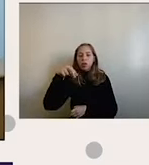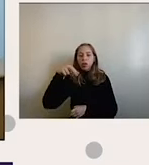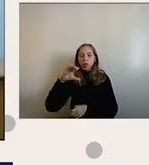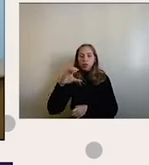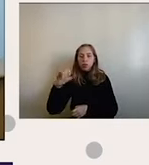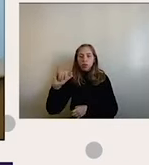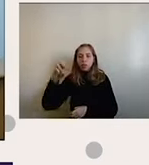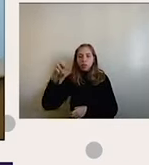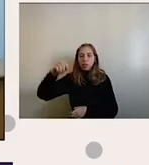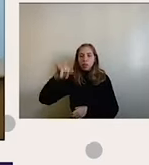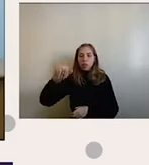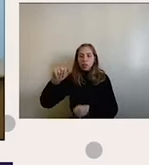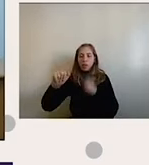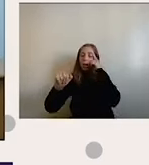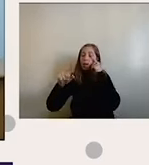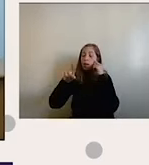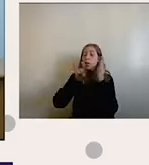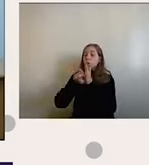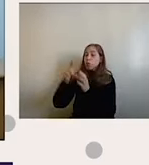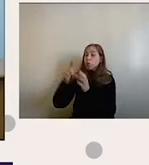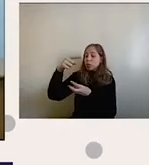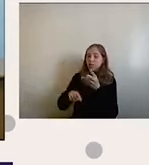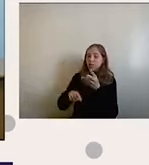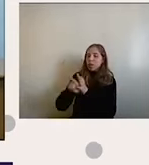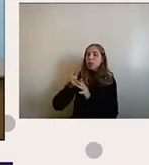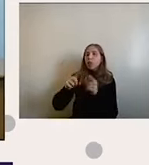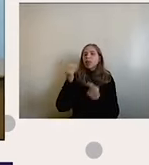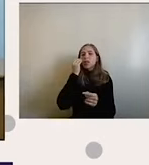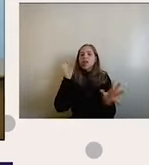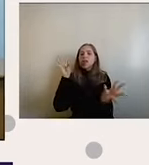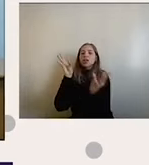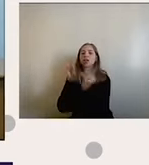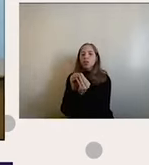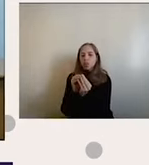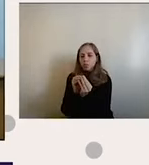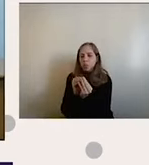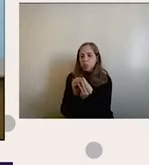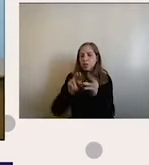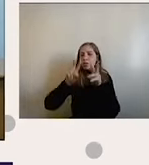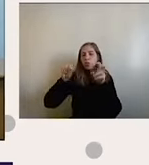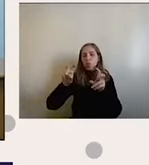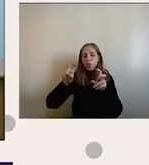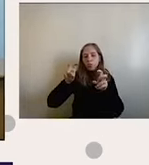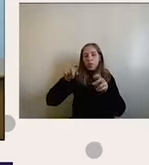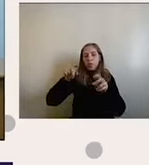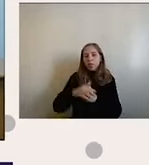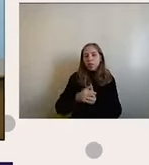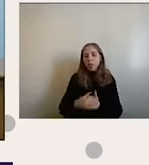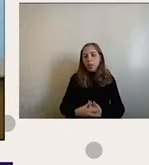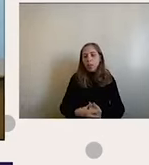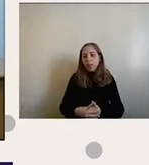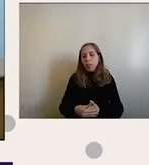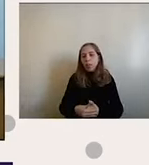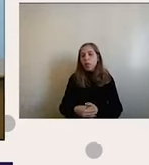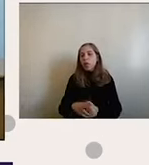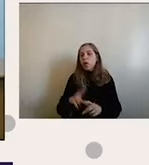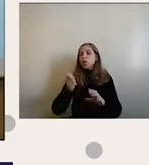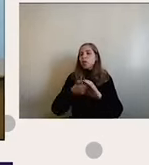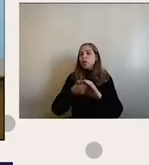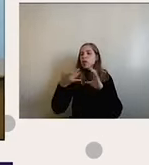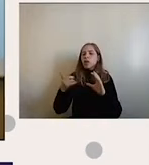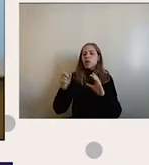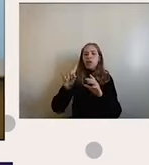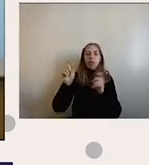eu vou tentar resumir um pouco a questão ainda do critério de incapacidade, né, que a